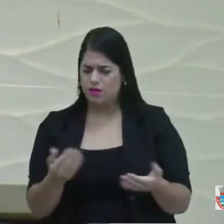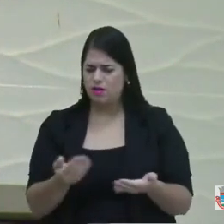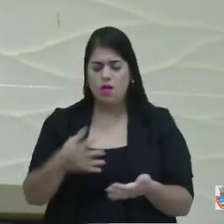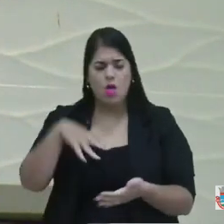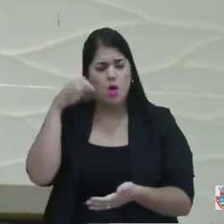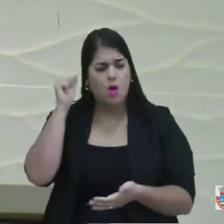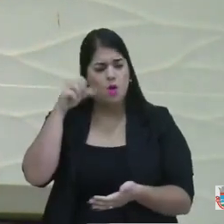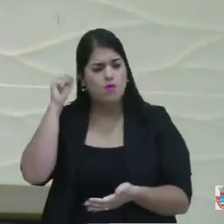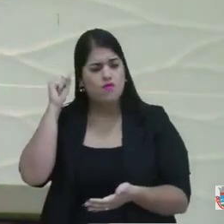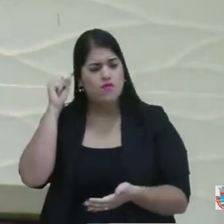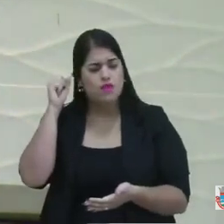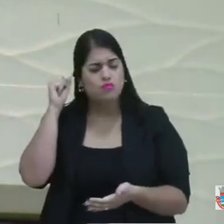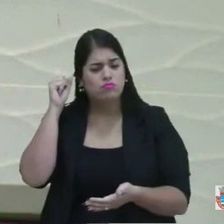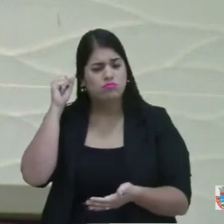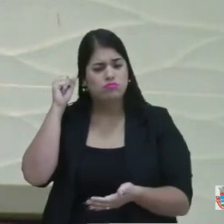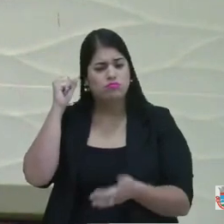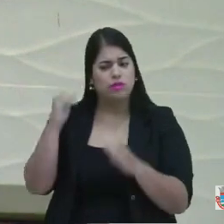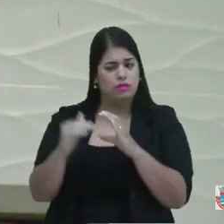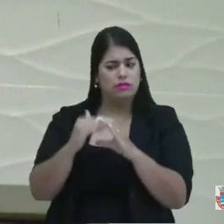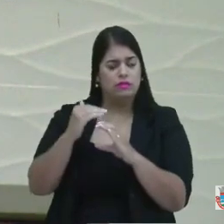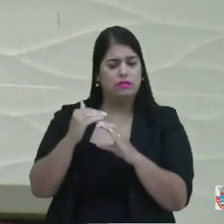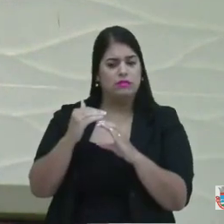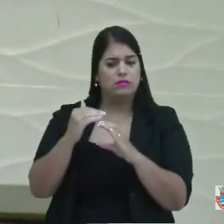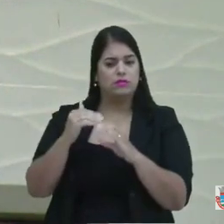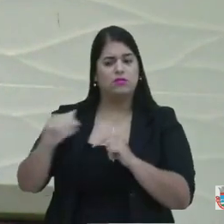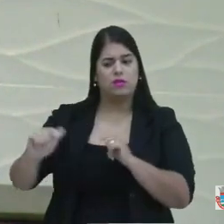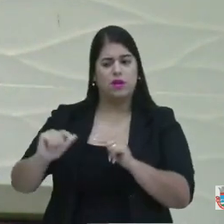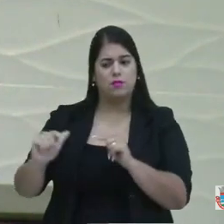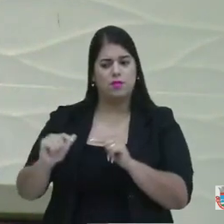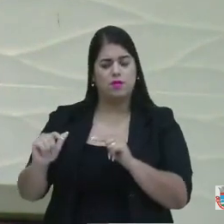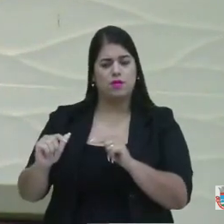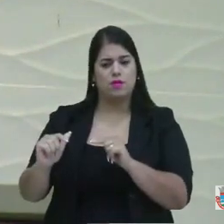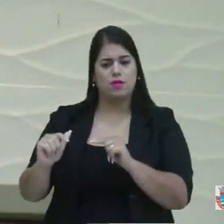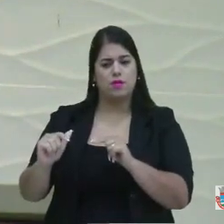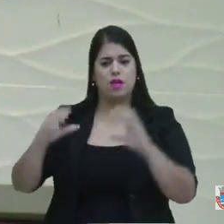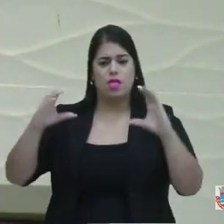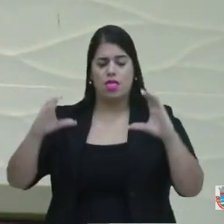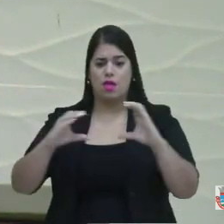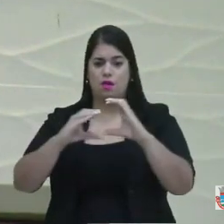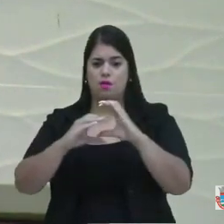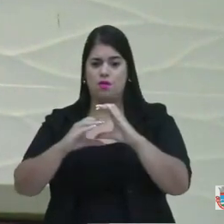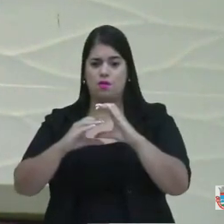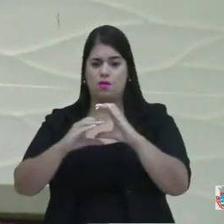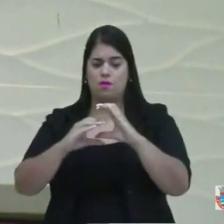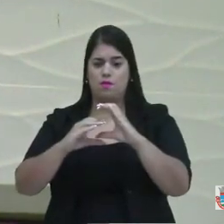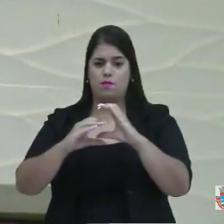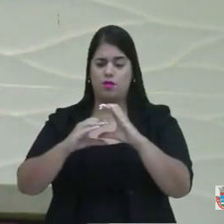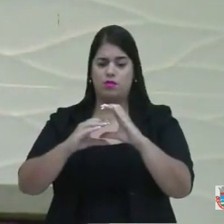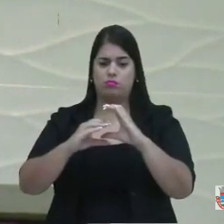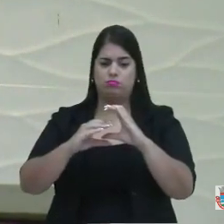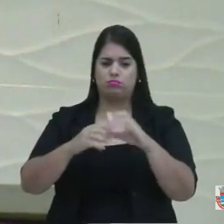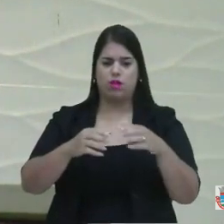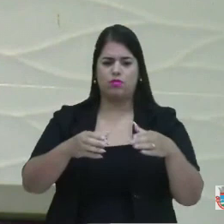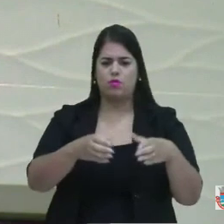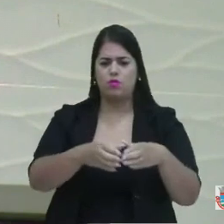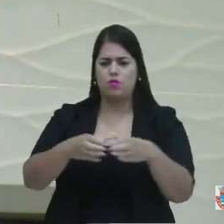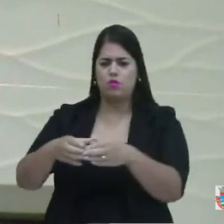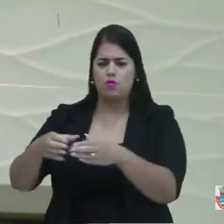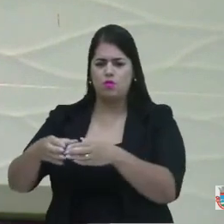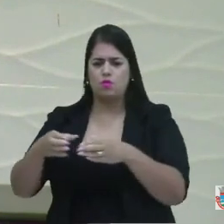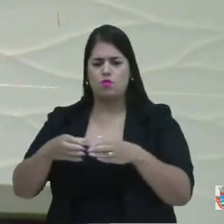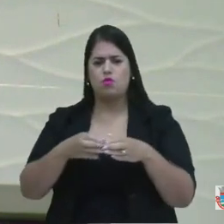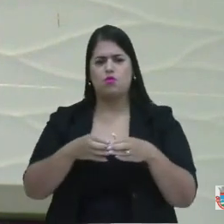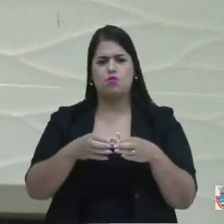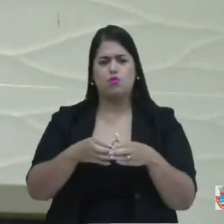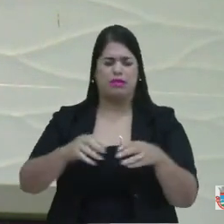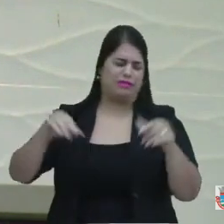escutando um áudio de um funcionário da Compesa, que o vereador Avanildo colocando nos grupos de WhatsApp, para querer denegrir o